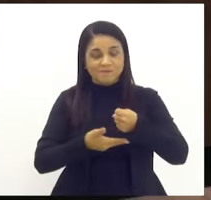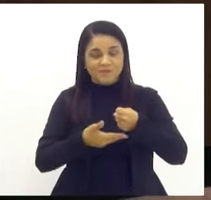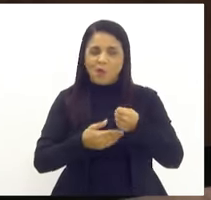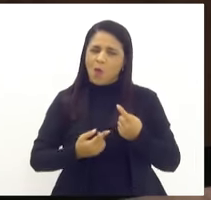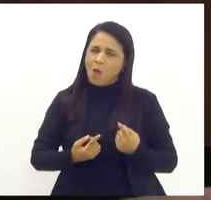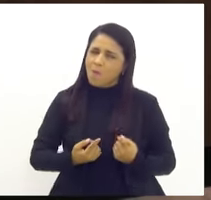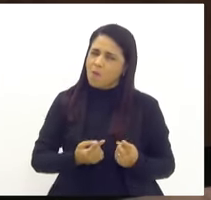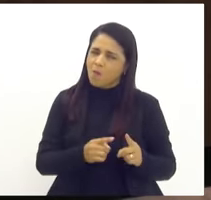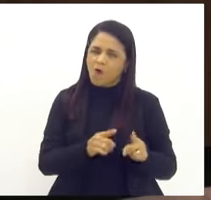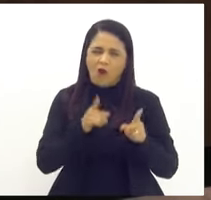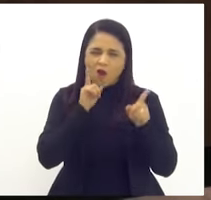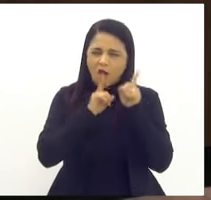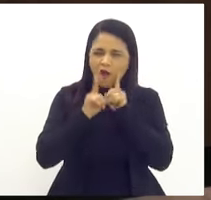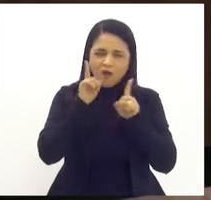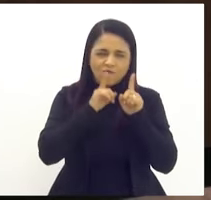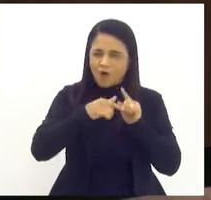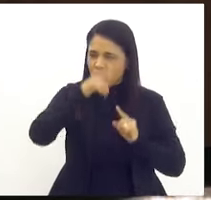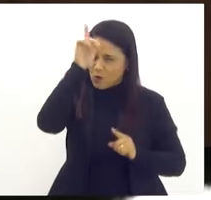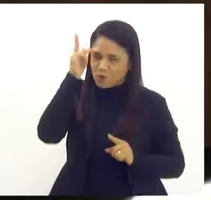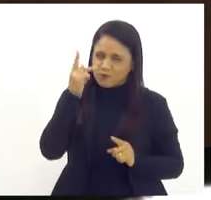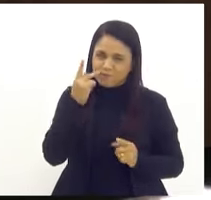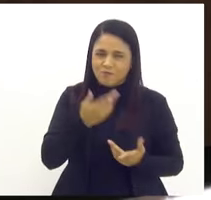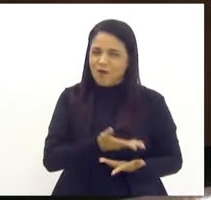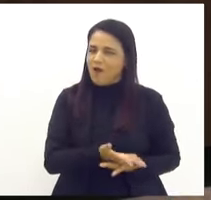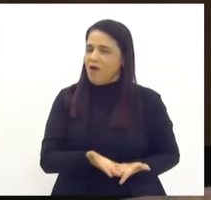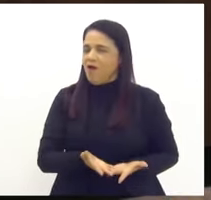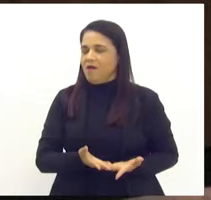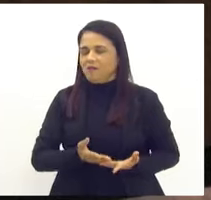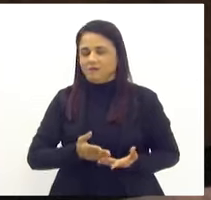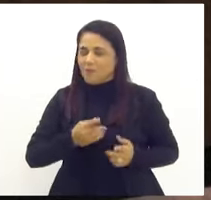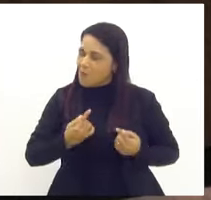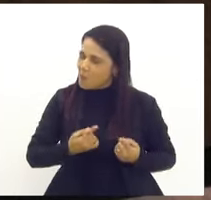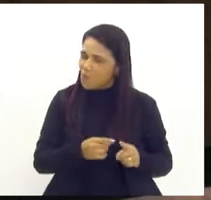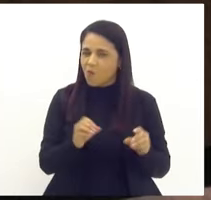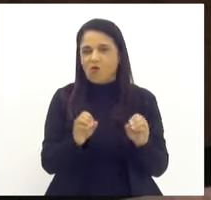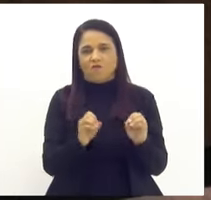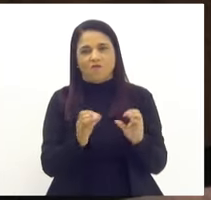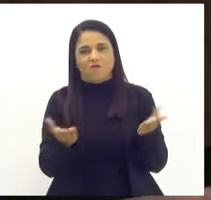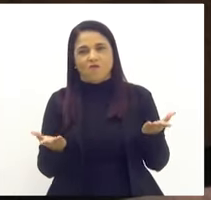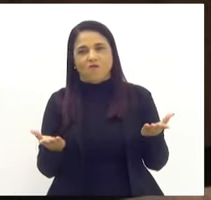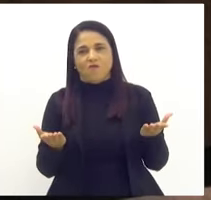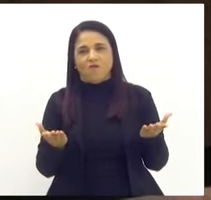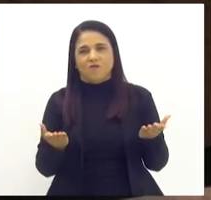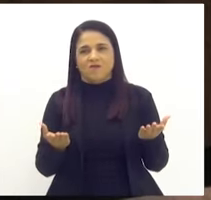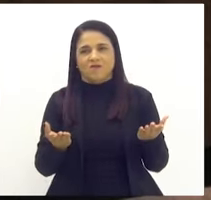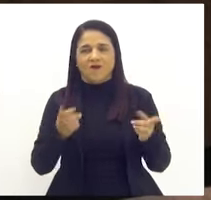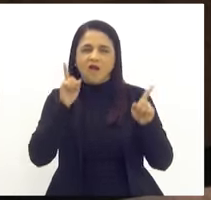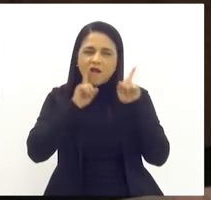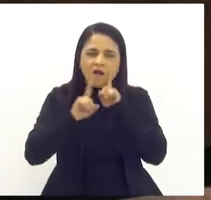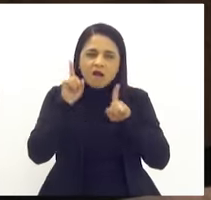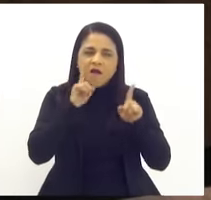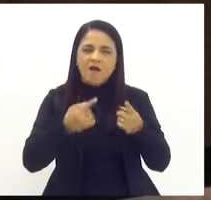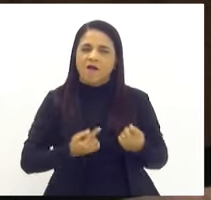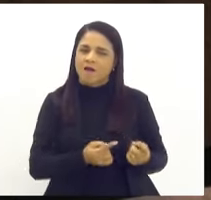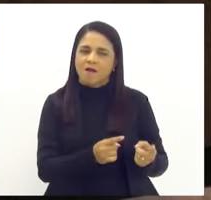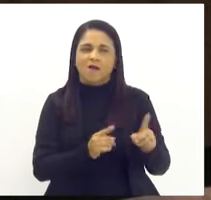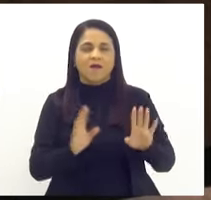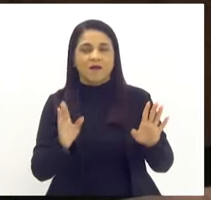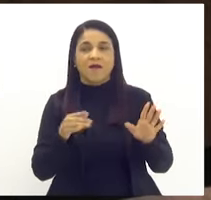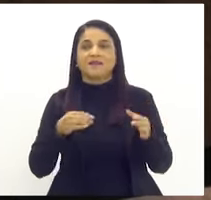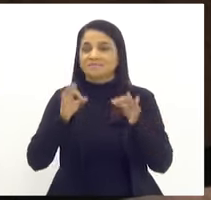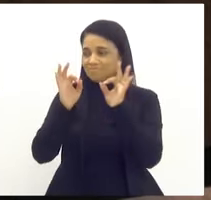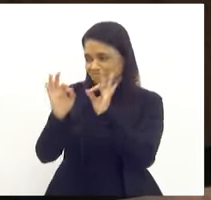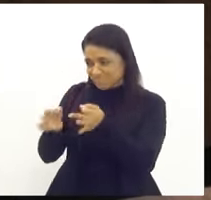Roberto hoje é a volta deputado Carlos min né contrário exatamente na